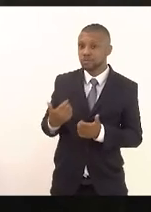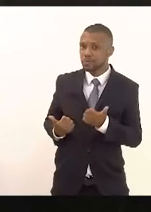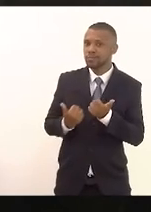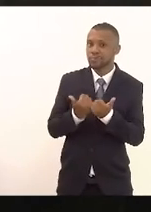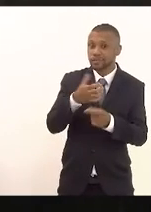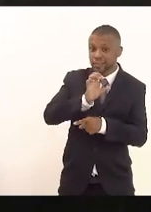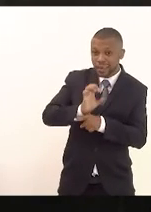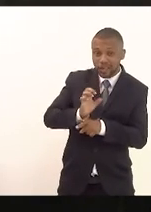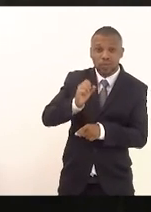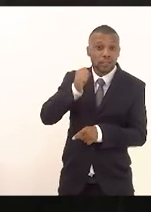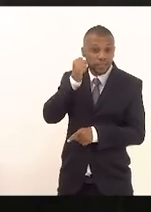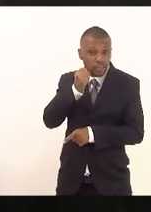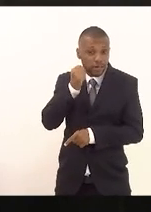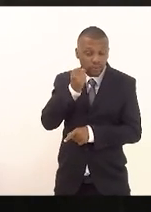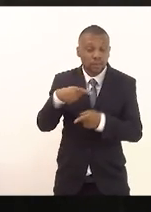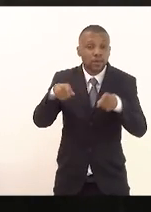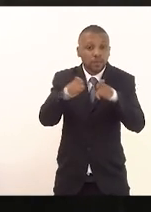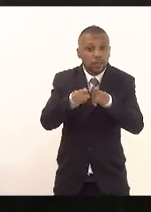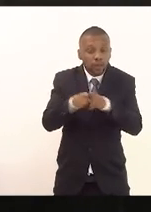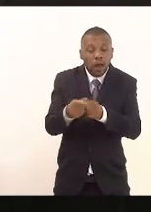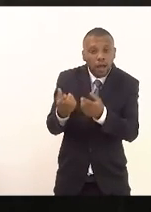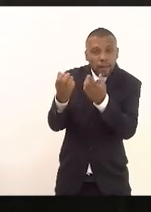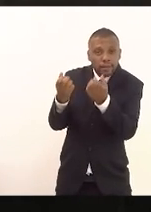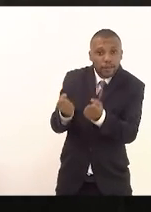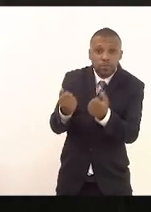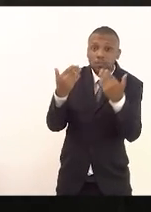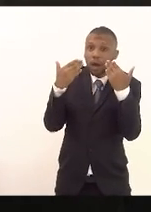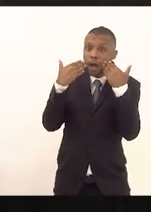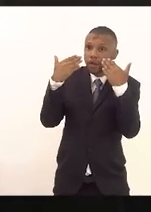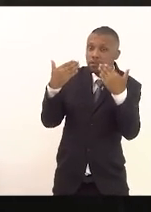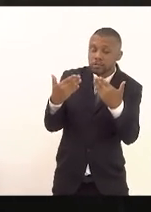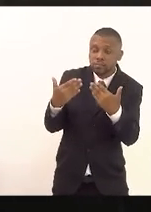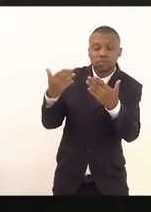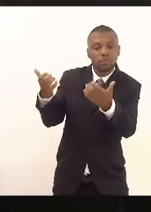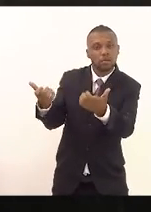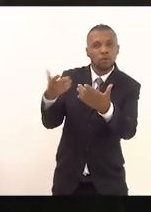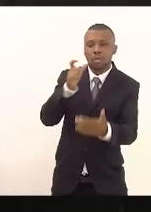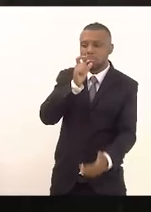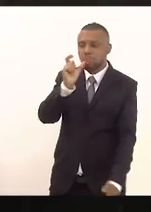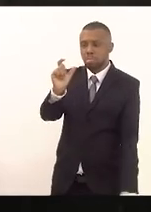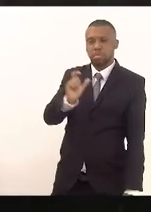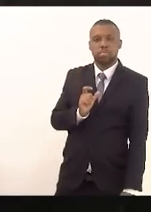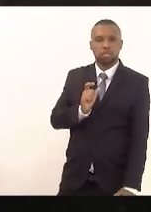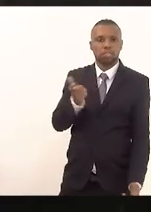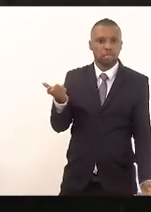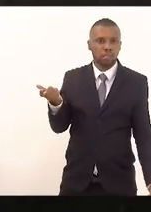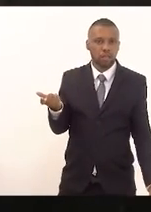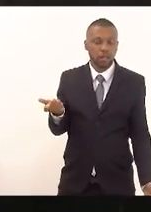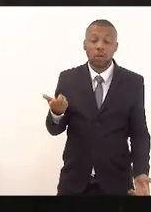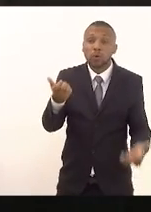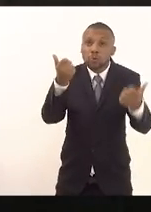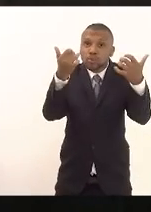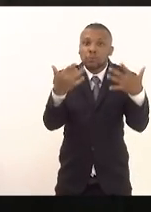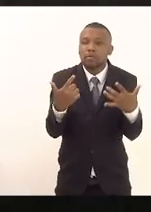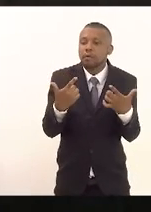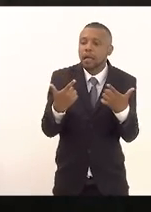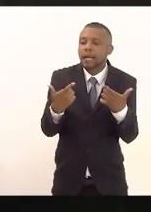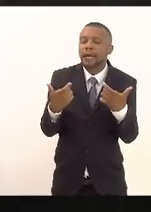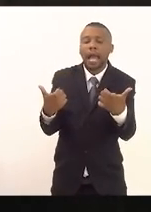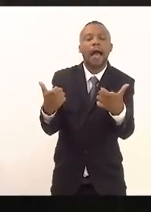e aceito a declaração de animosidade Não falo nem terra